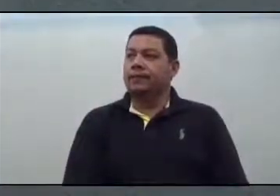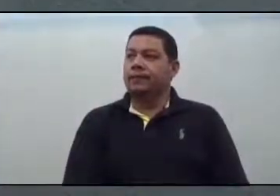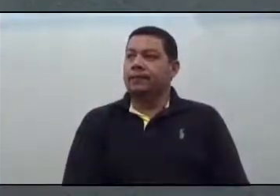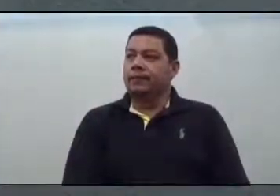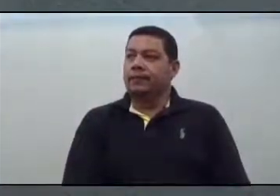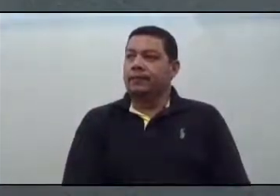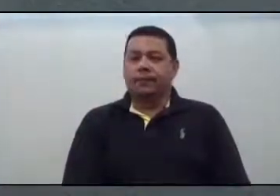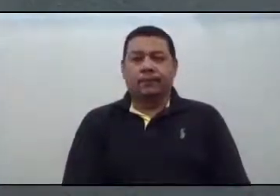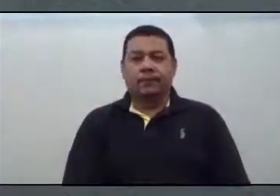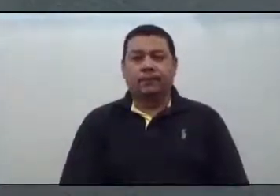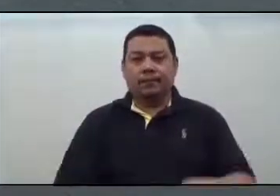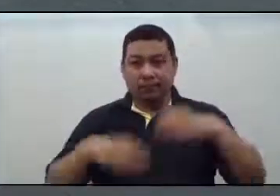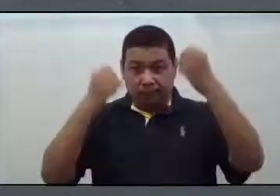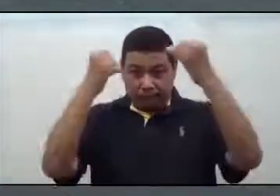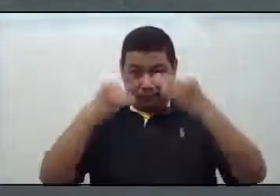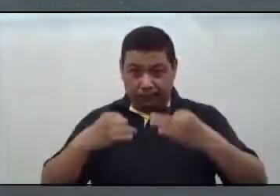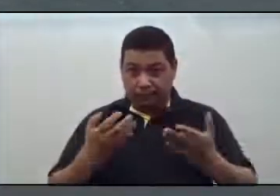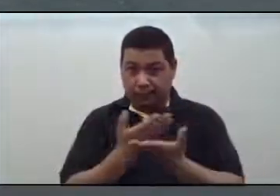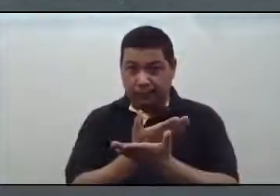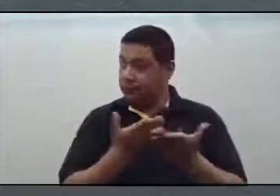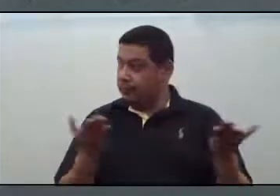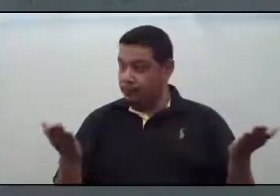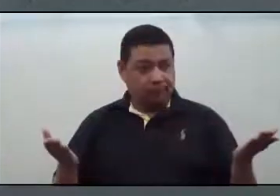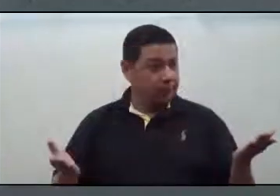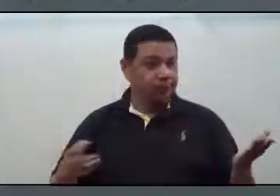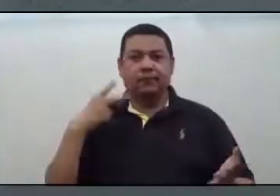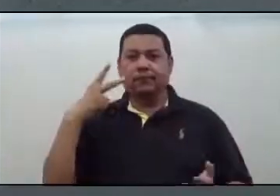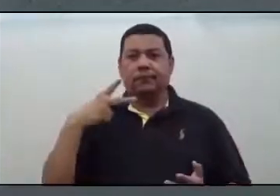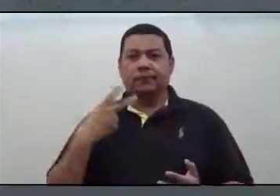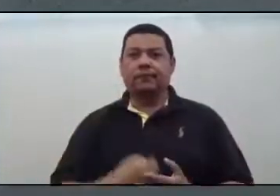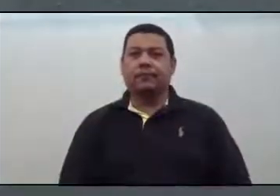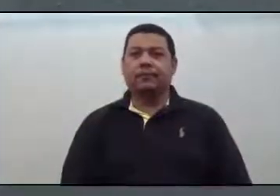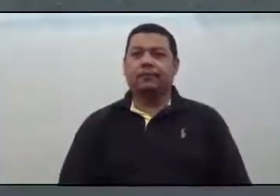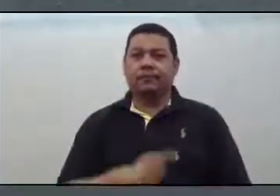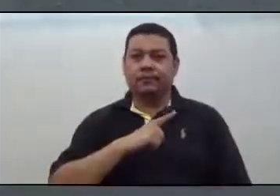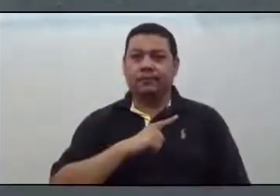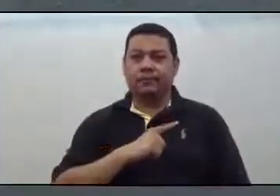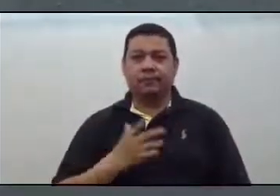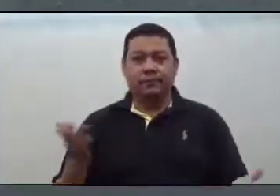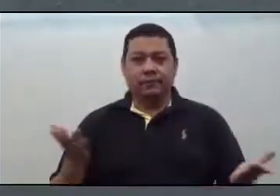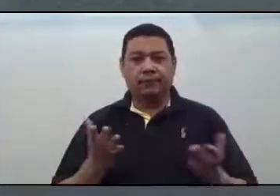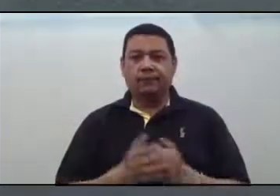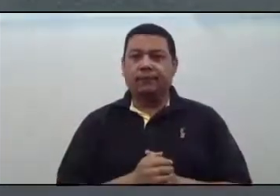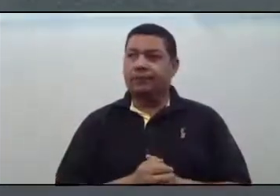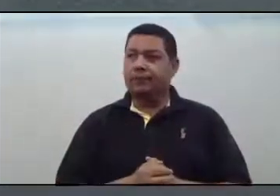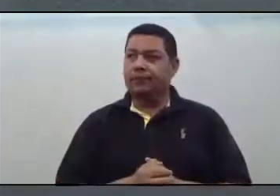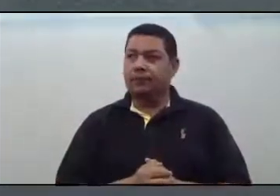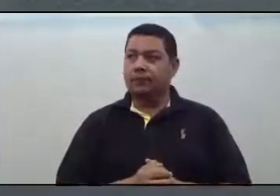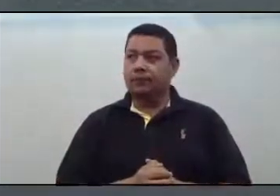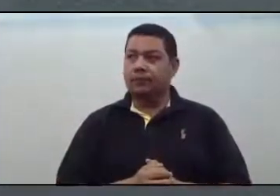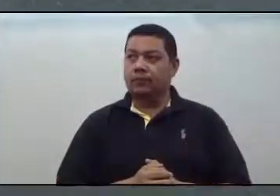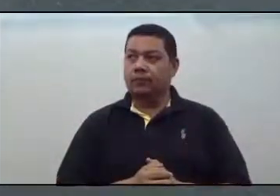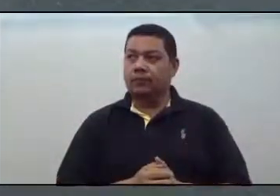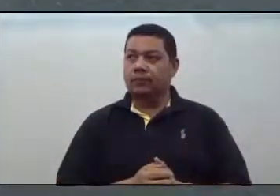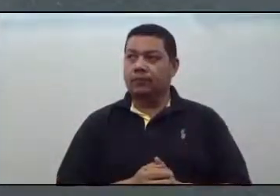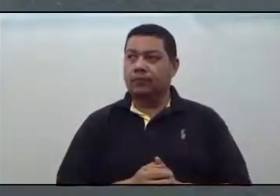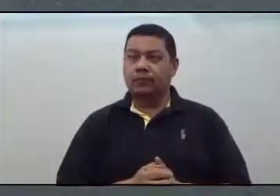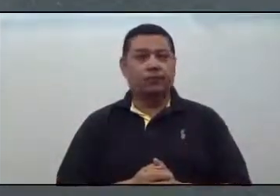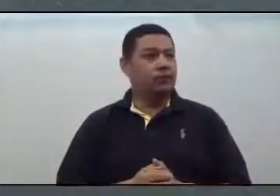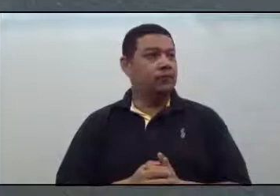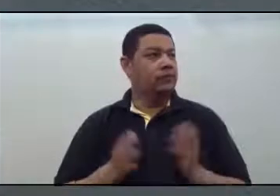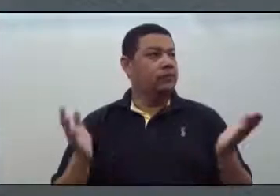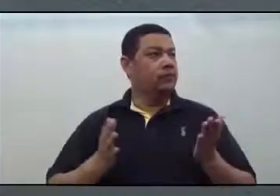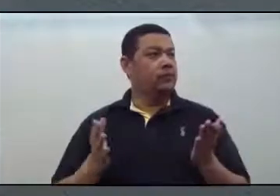E dizer aos senhores vereadores que está aqui, eu acredito que hoje é um dia que o